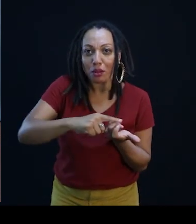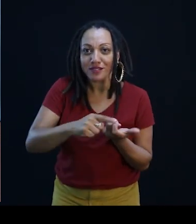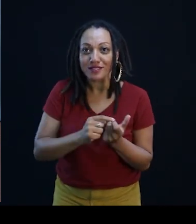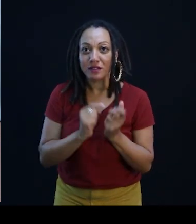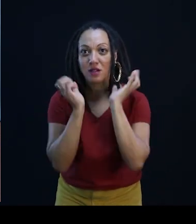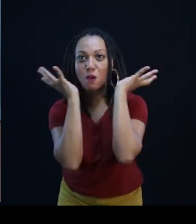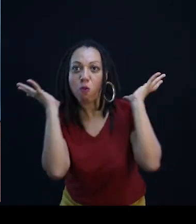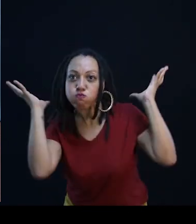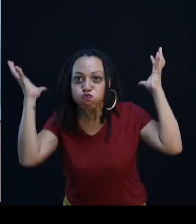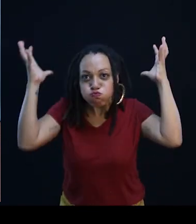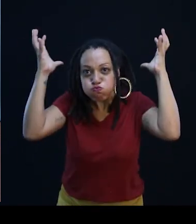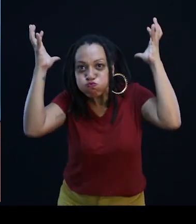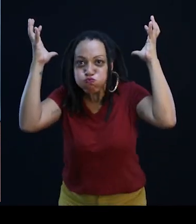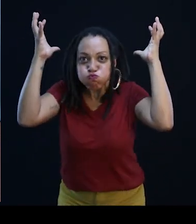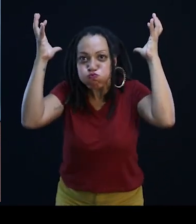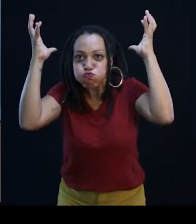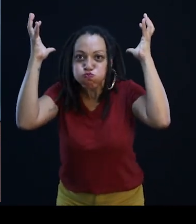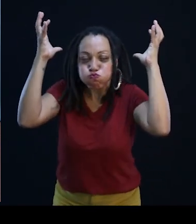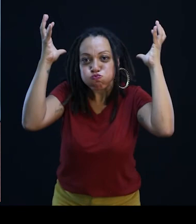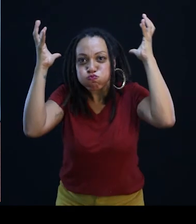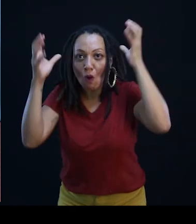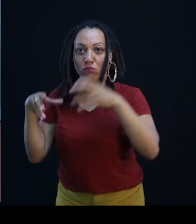uma trouxa desse tamanho,